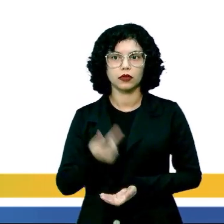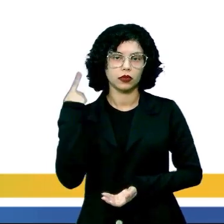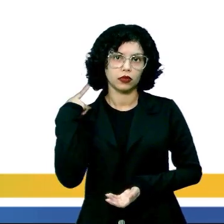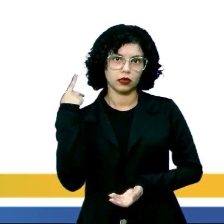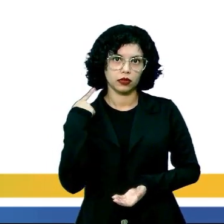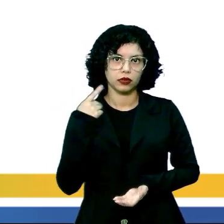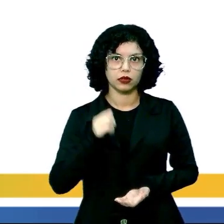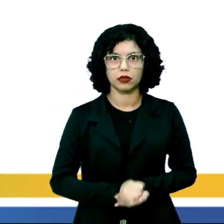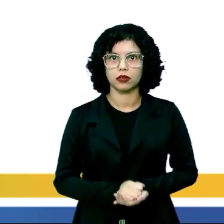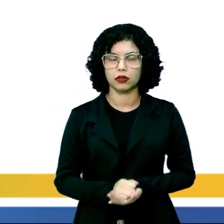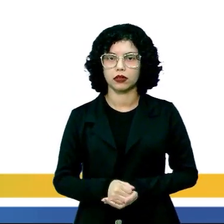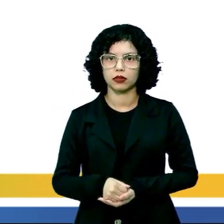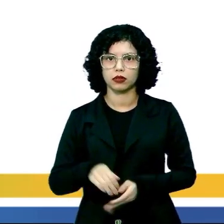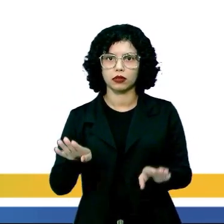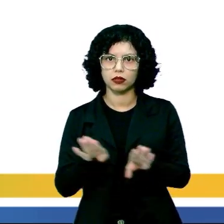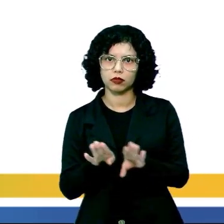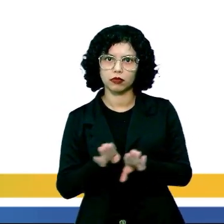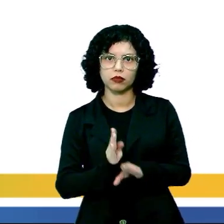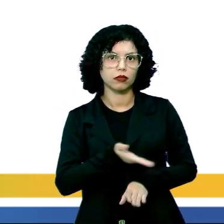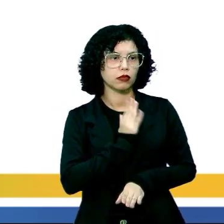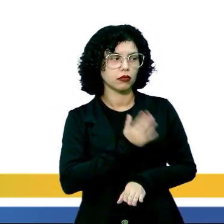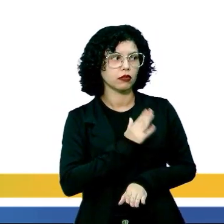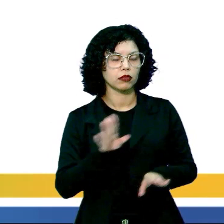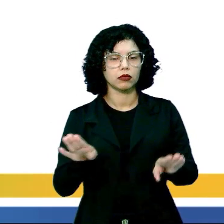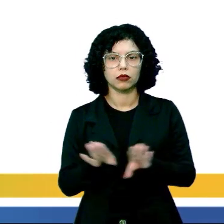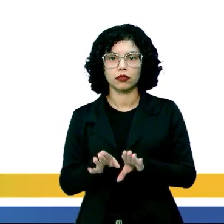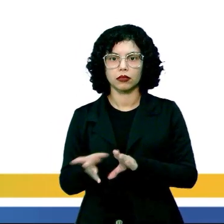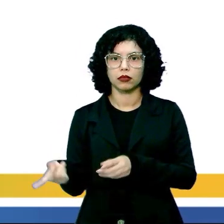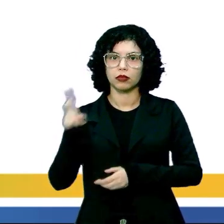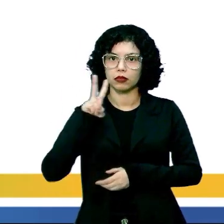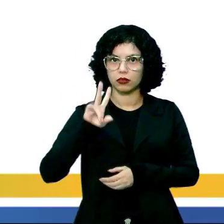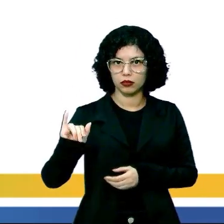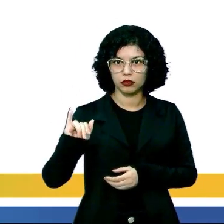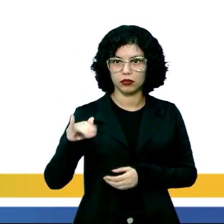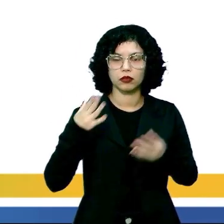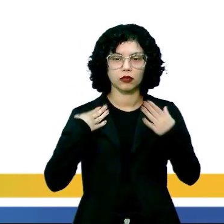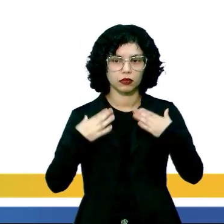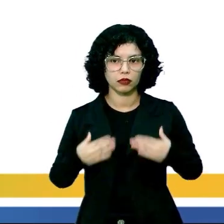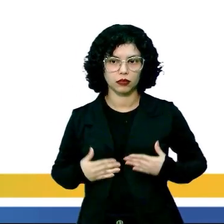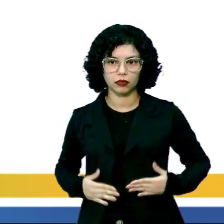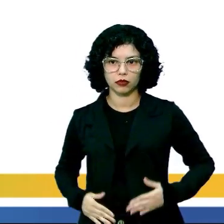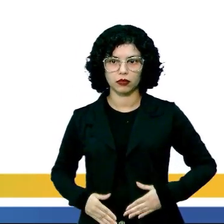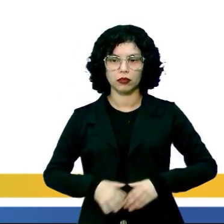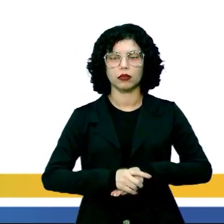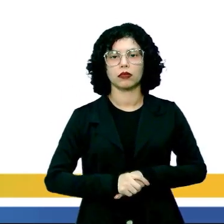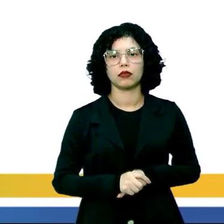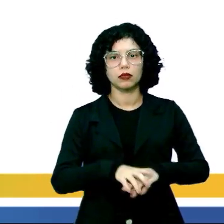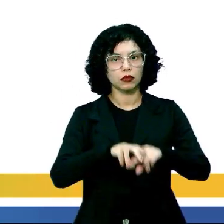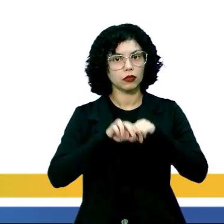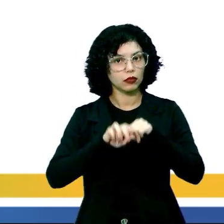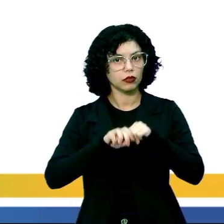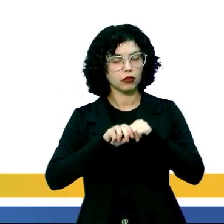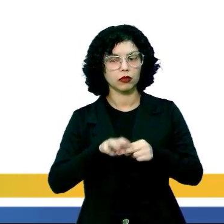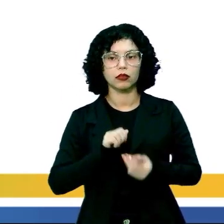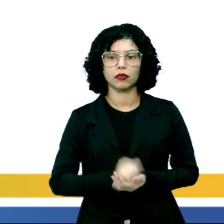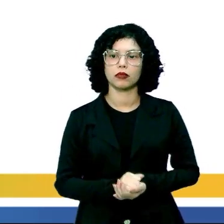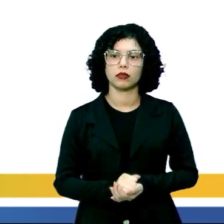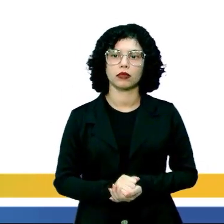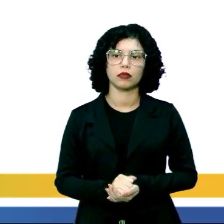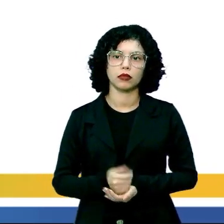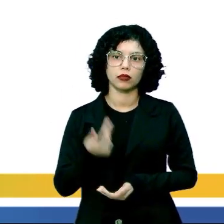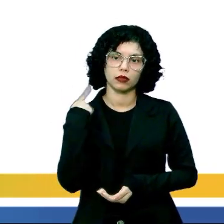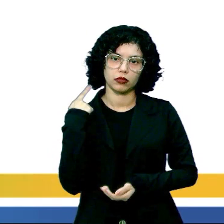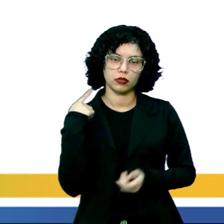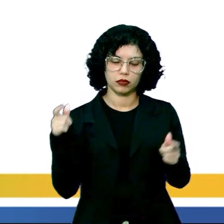do pulmão para o coração e o coração vai para o corpo. E assim segue, tá? É por isso que a circulação pulmonar